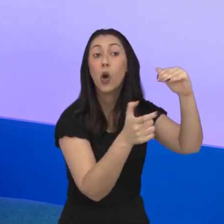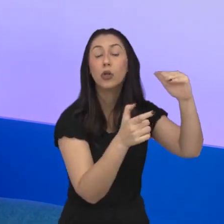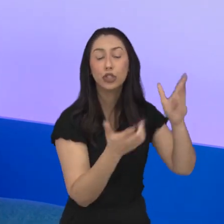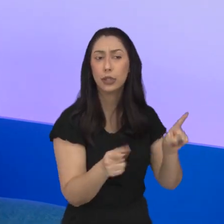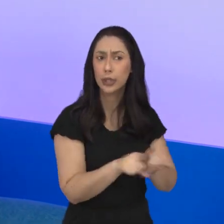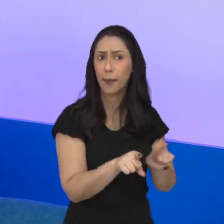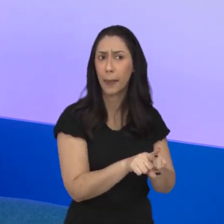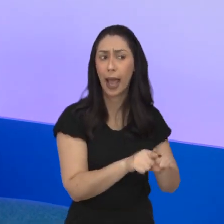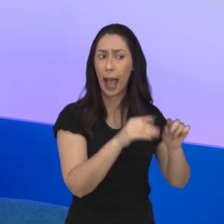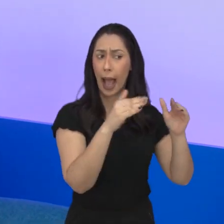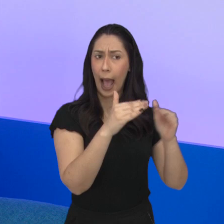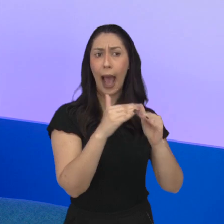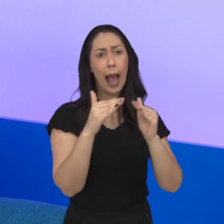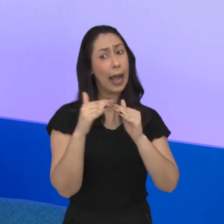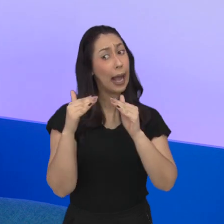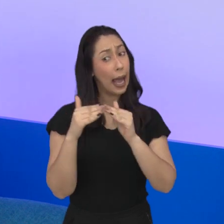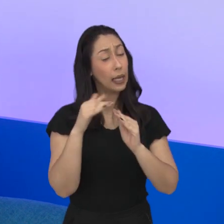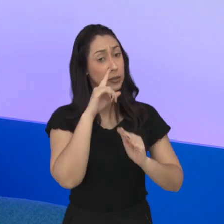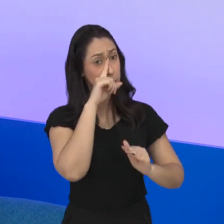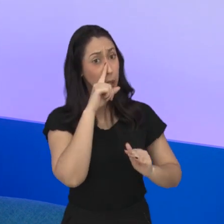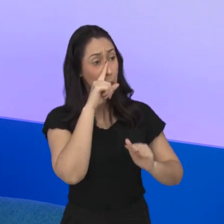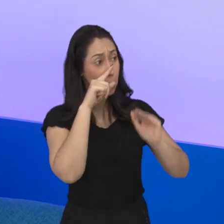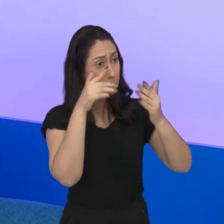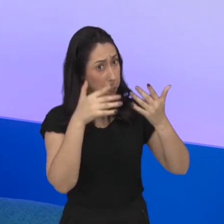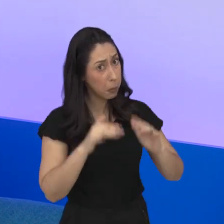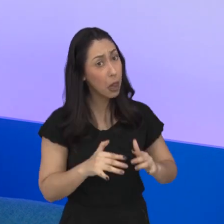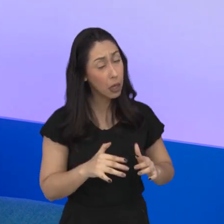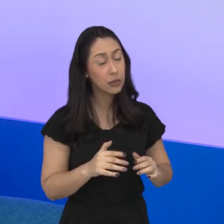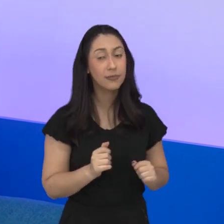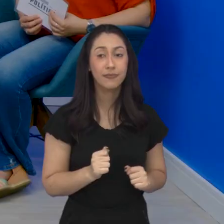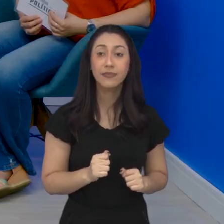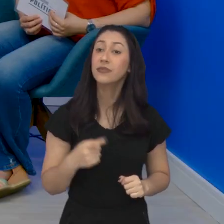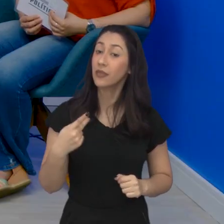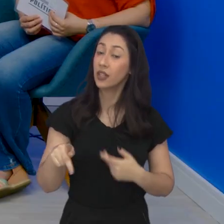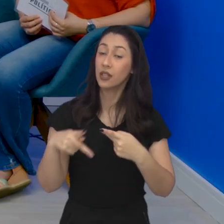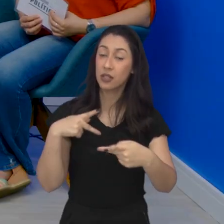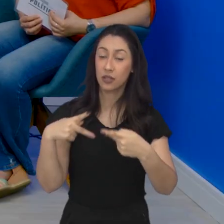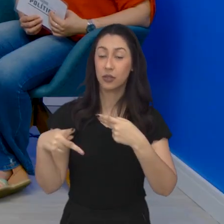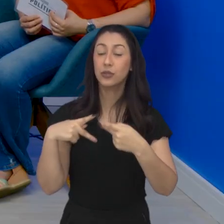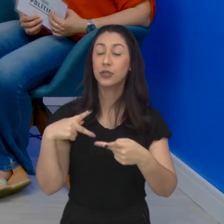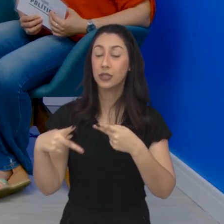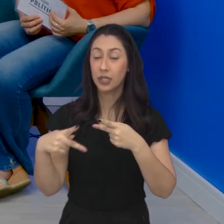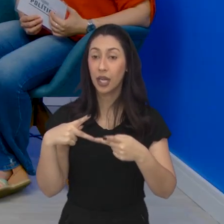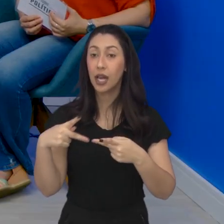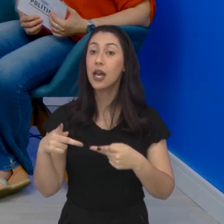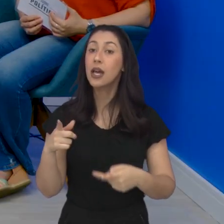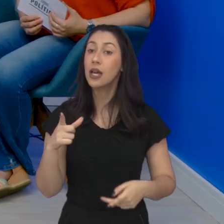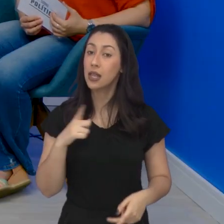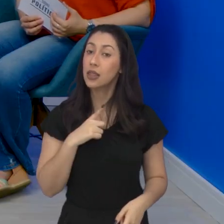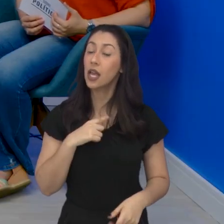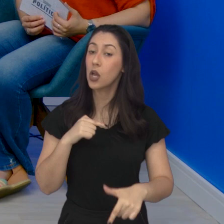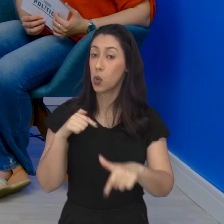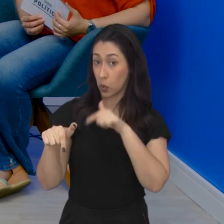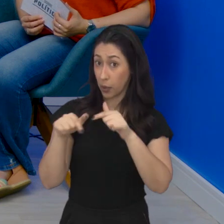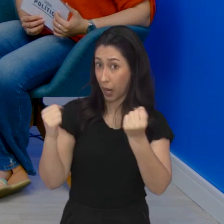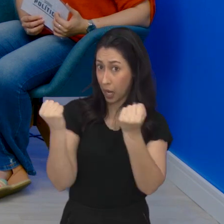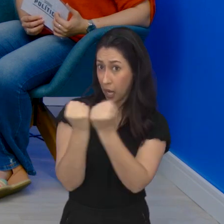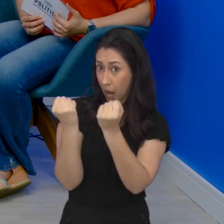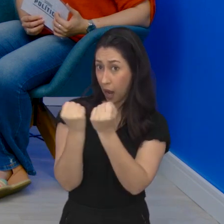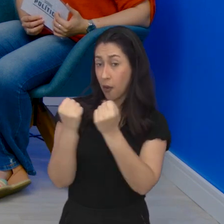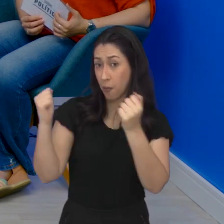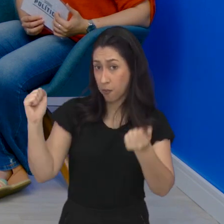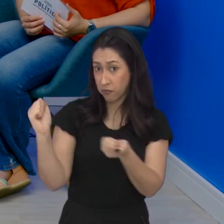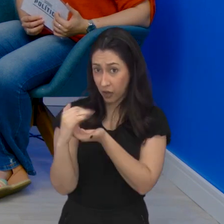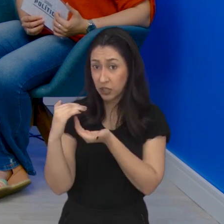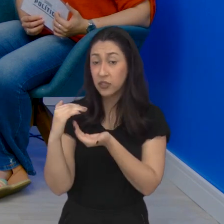são as residências aqui, os meus vizinhos que podem estar em maior perigo ou não. Até aqui em São José dos Campos tem o trabalho da Defesa